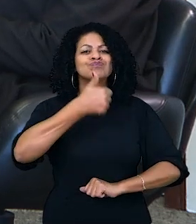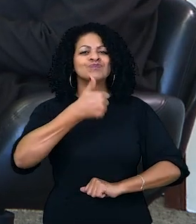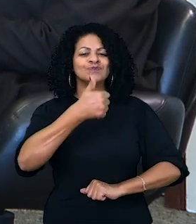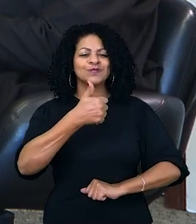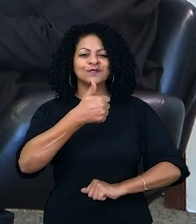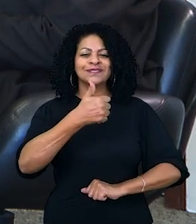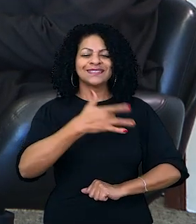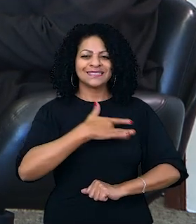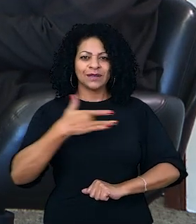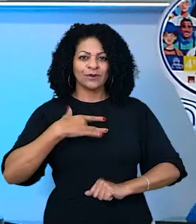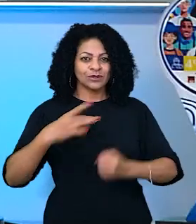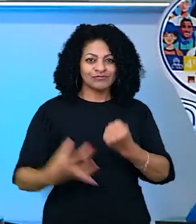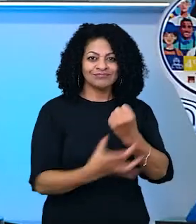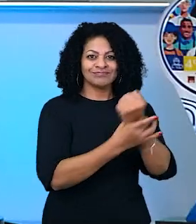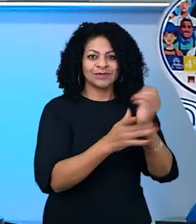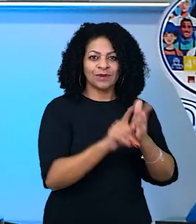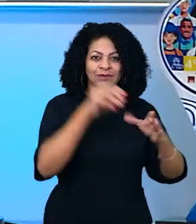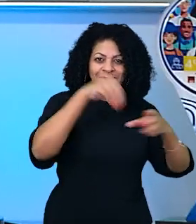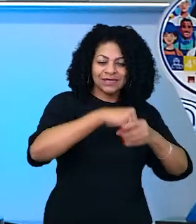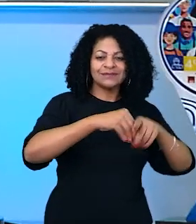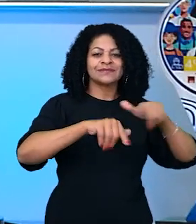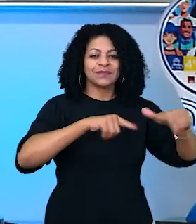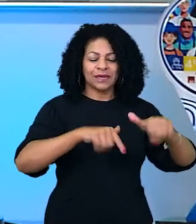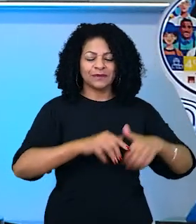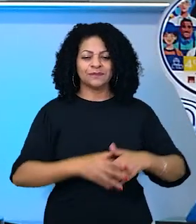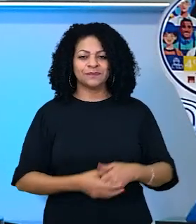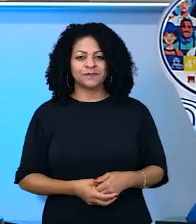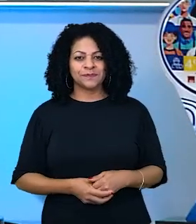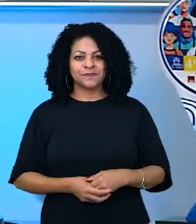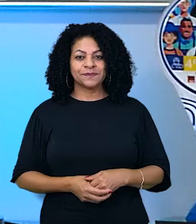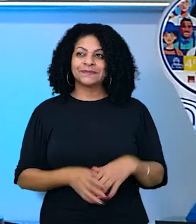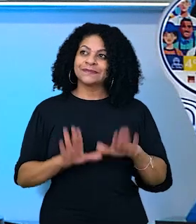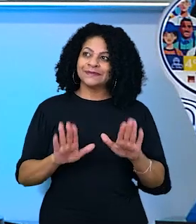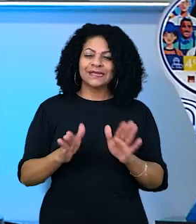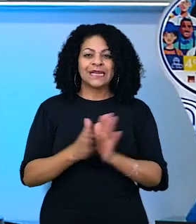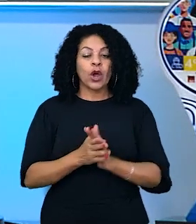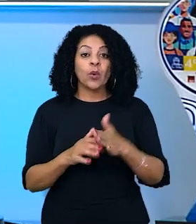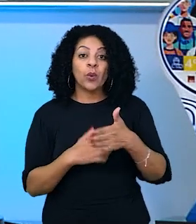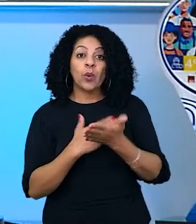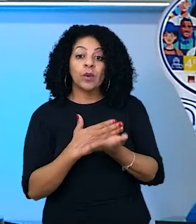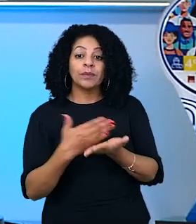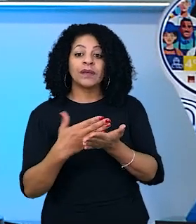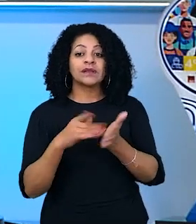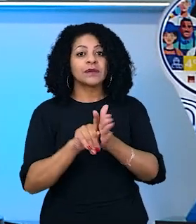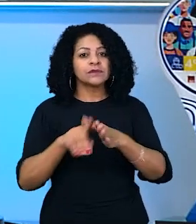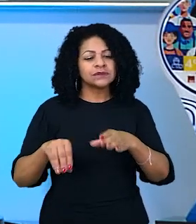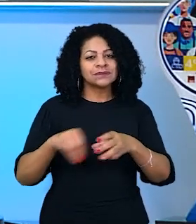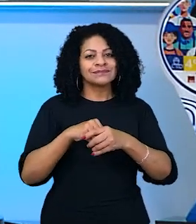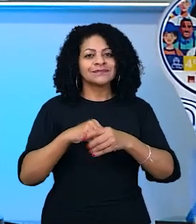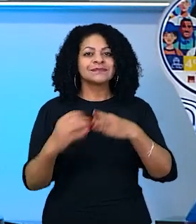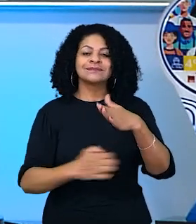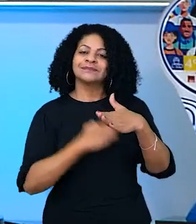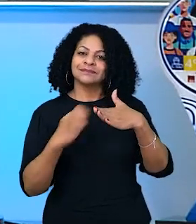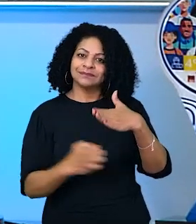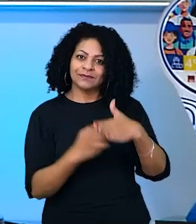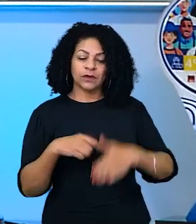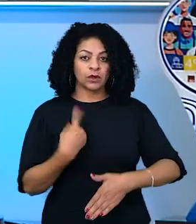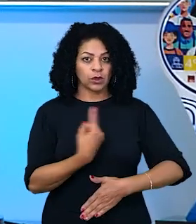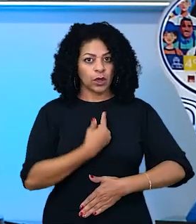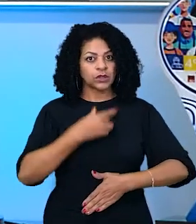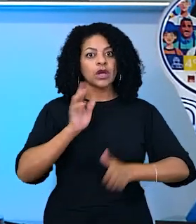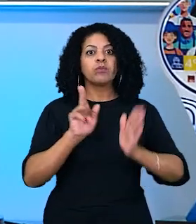saúde e segurança no trabalho? Eu acho que é um papel coletivo. Começar pelas empresas, pelas estruturas internas. Nós precisamos